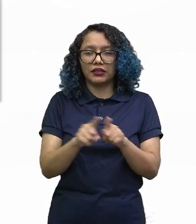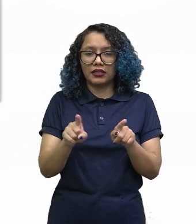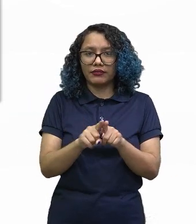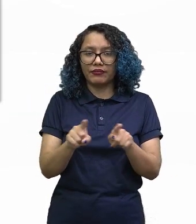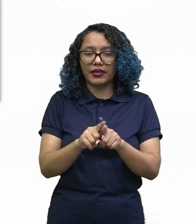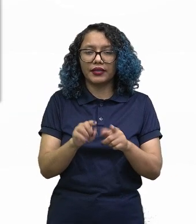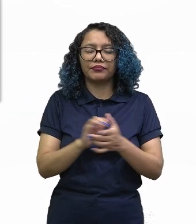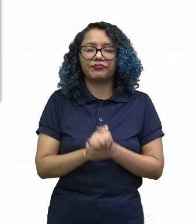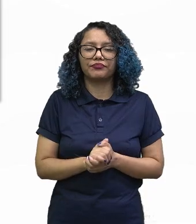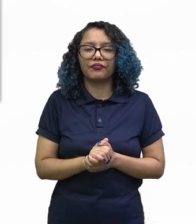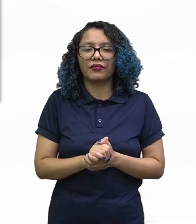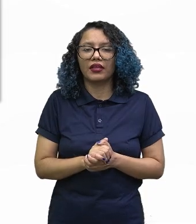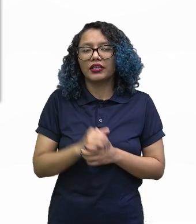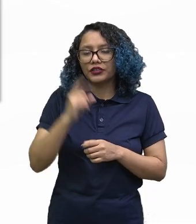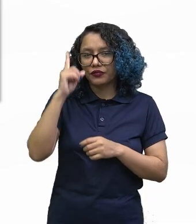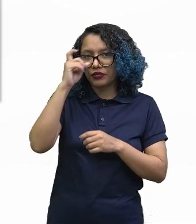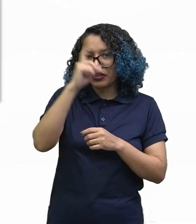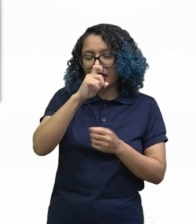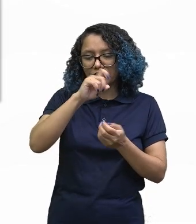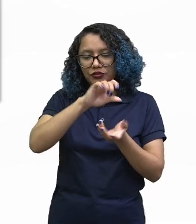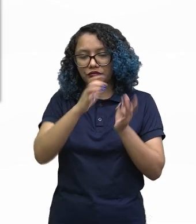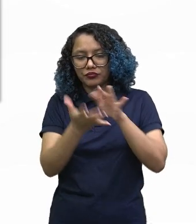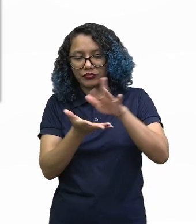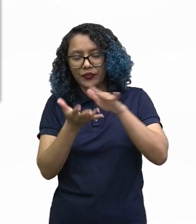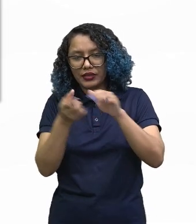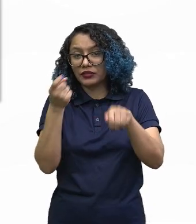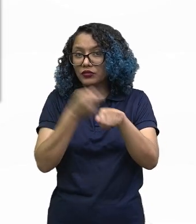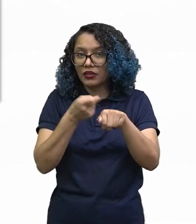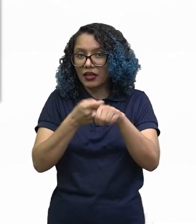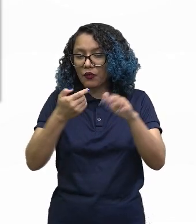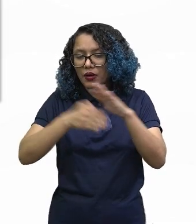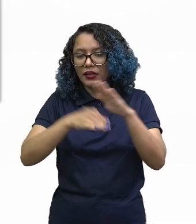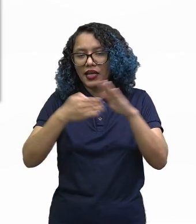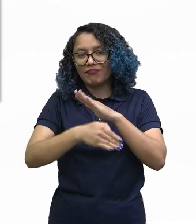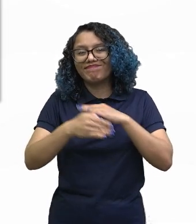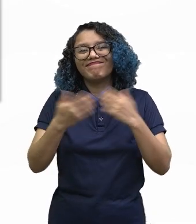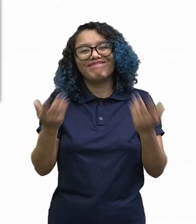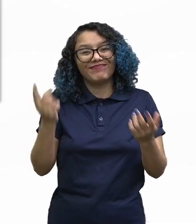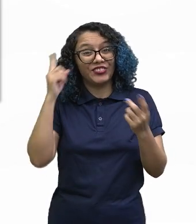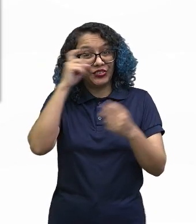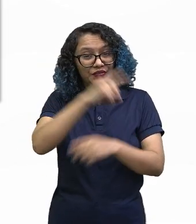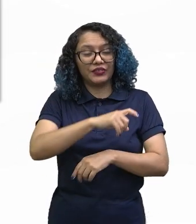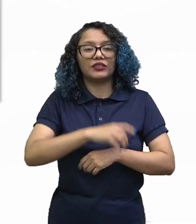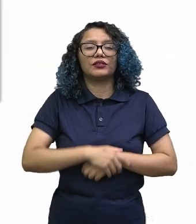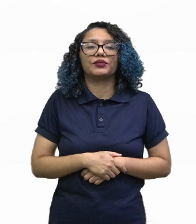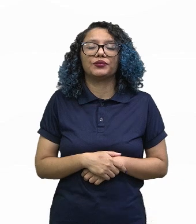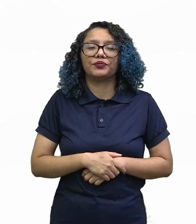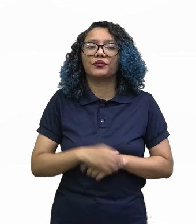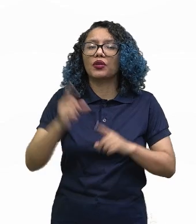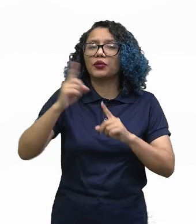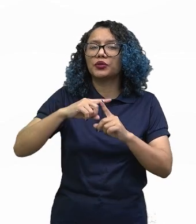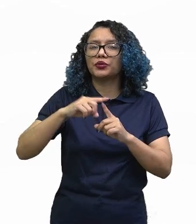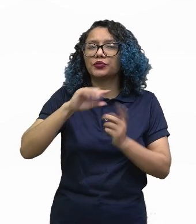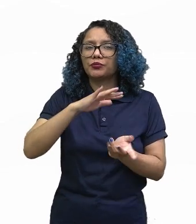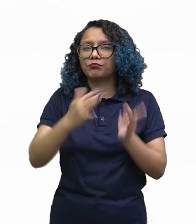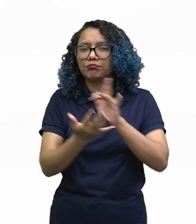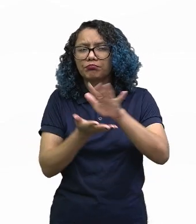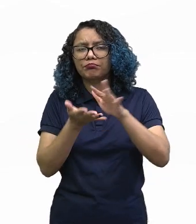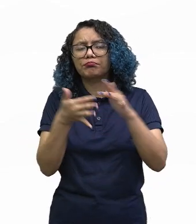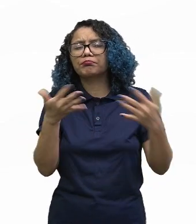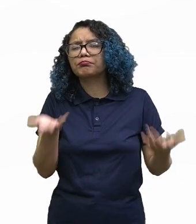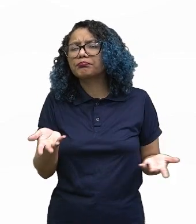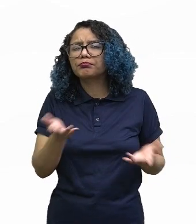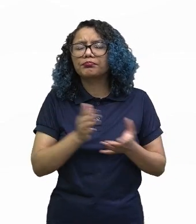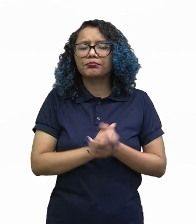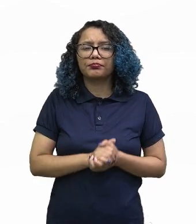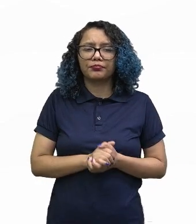também dificuldade de armazenar a biomassa sólida. Quais são as fontes de biomassa que nós temos?